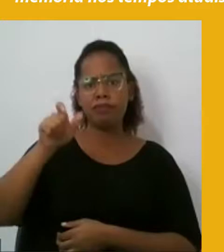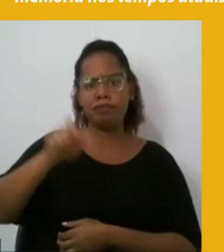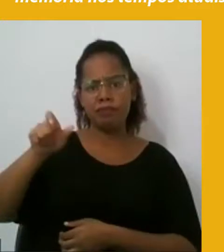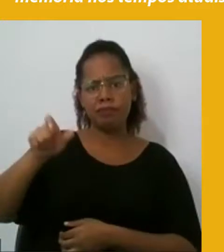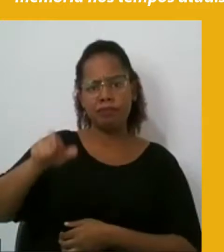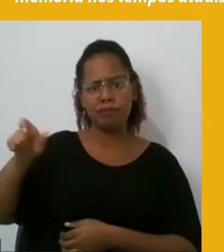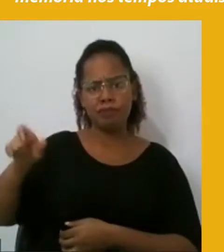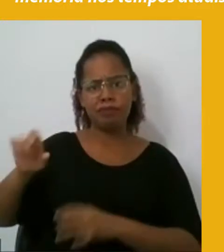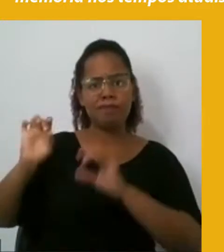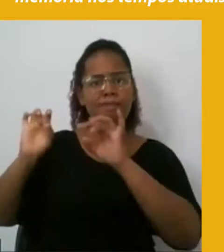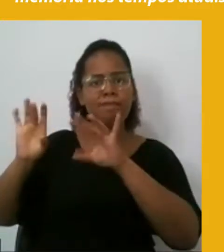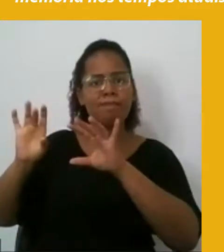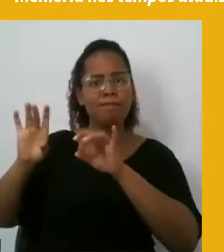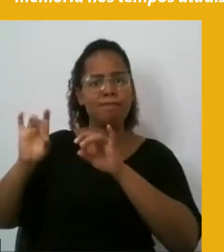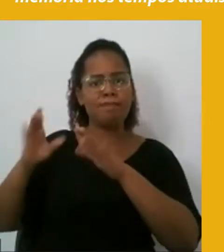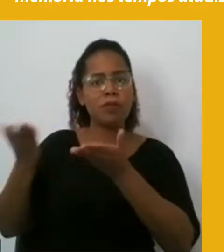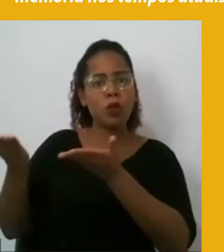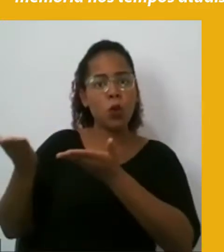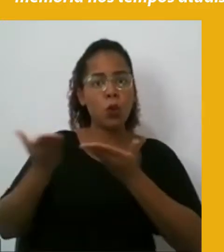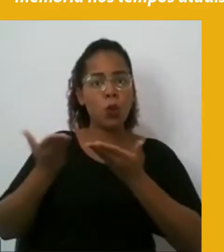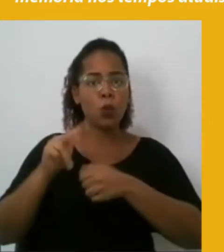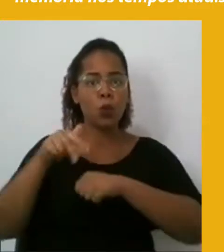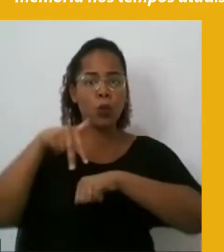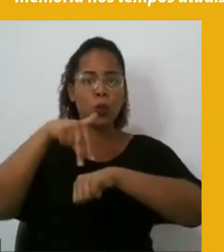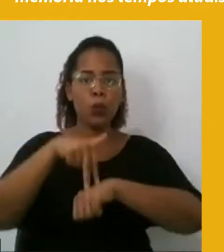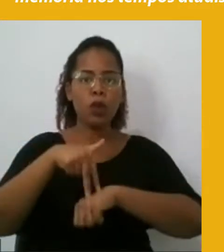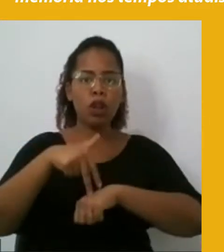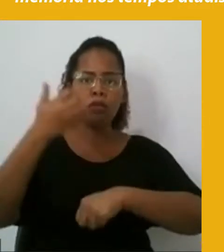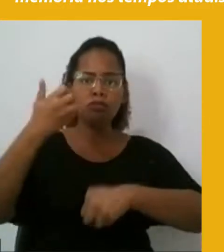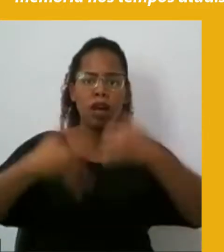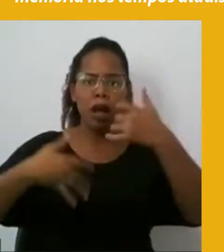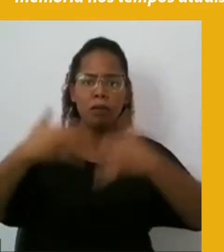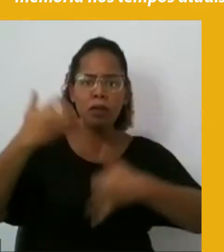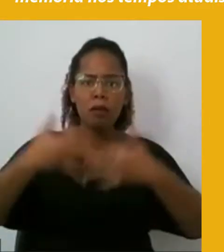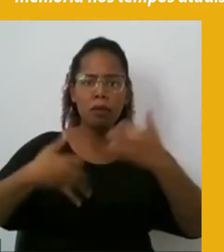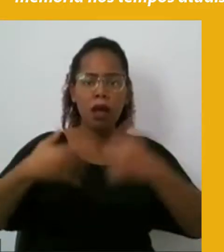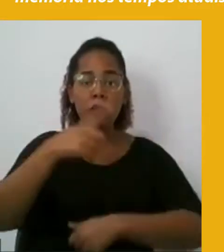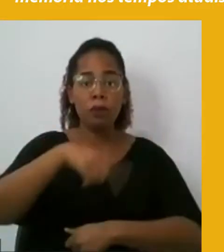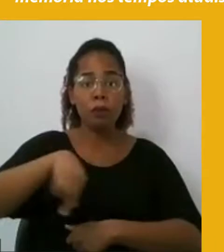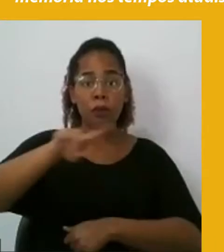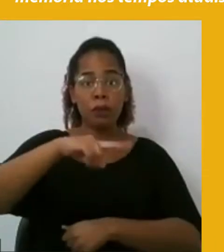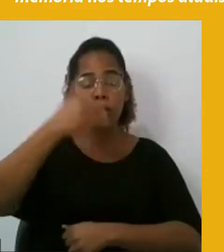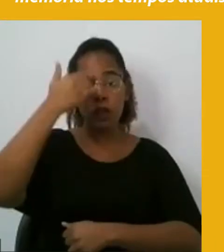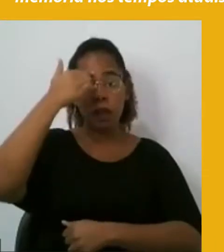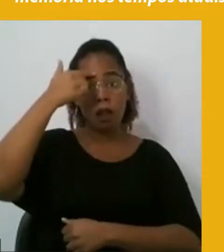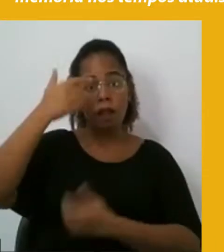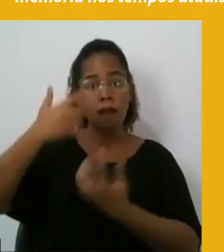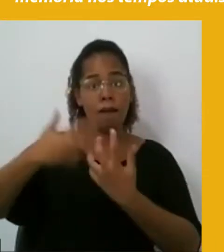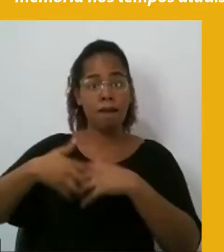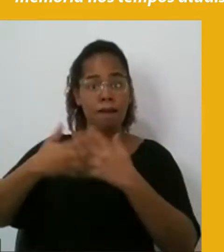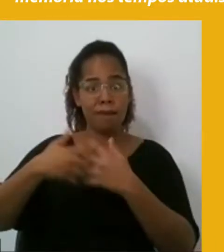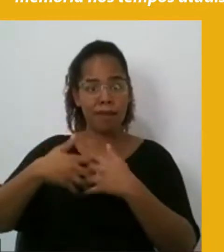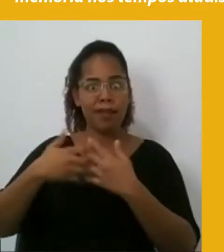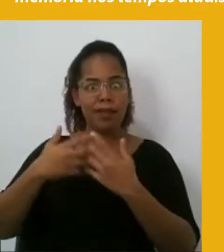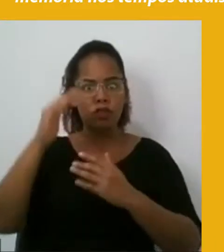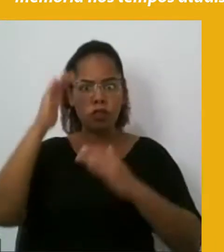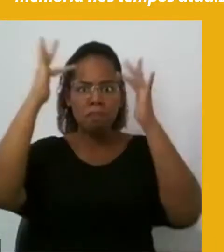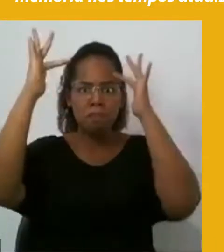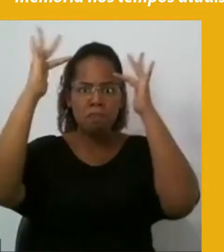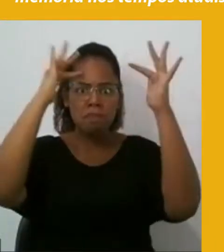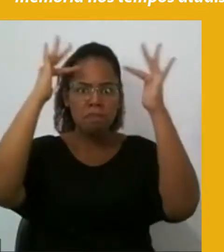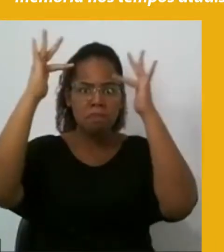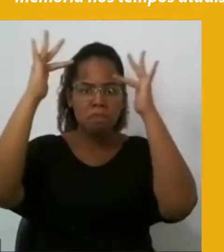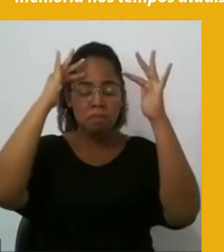áreas, queremos provocar vocês a refletirem. E, por isso, a gente muitas vezes traz,